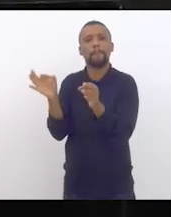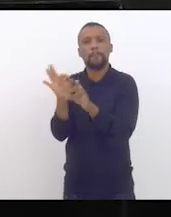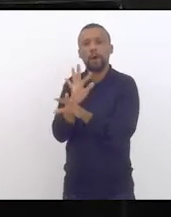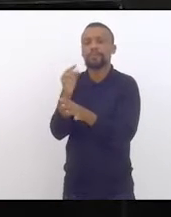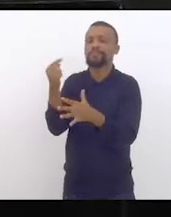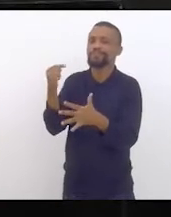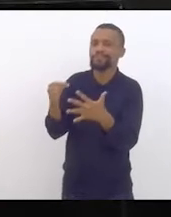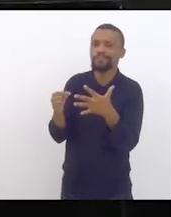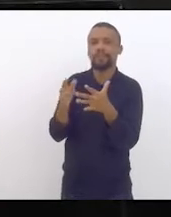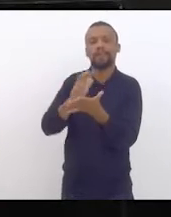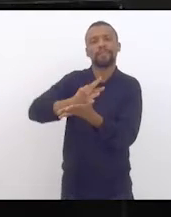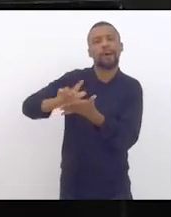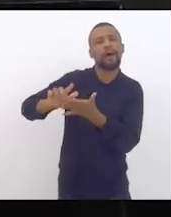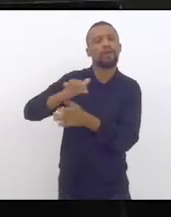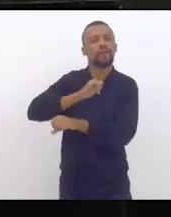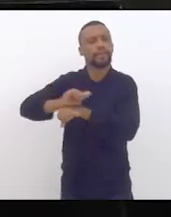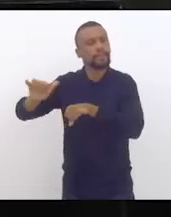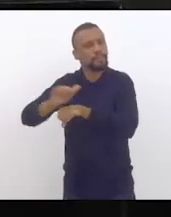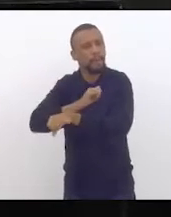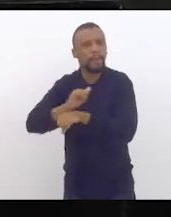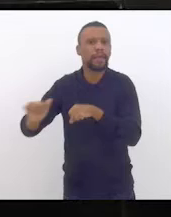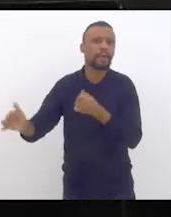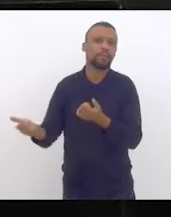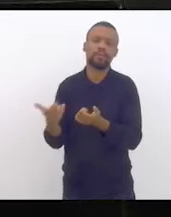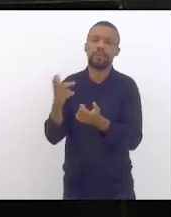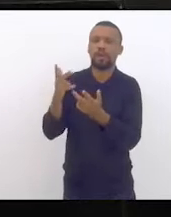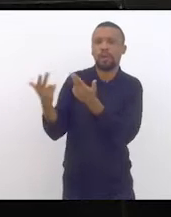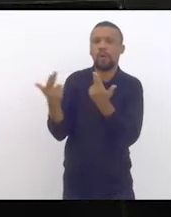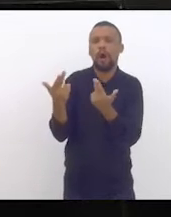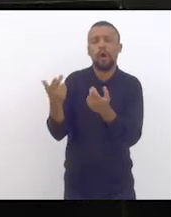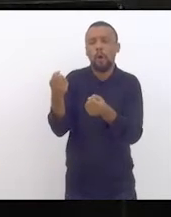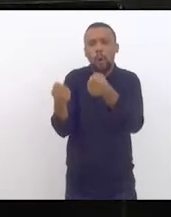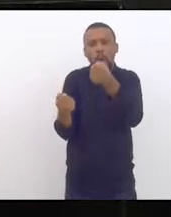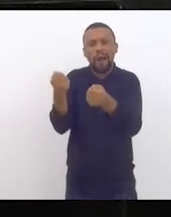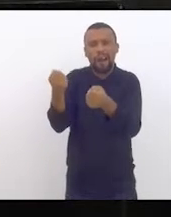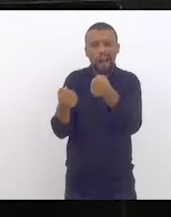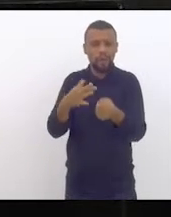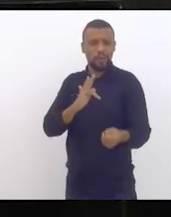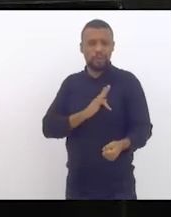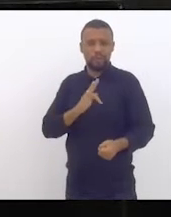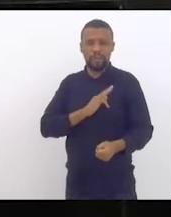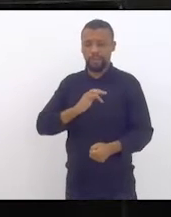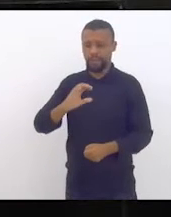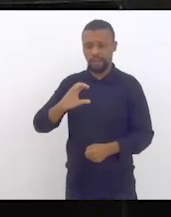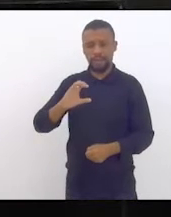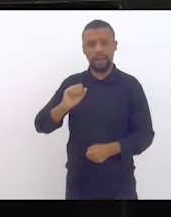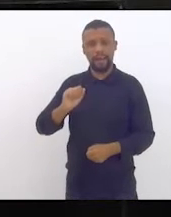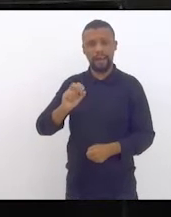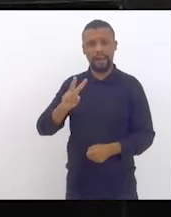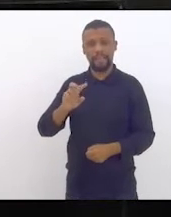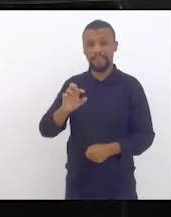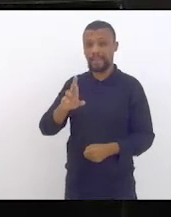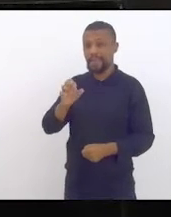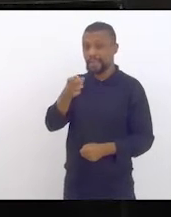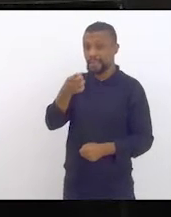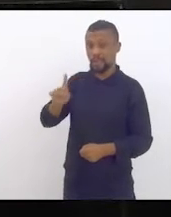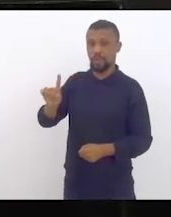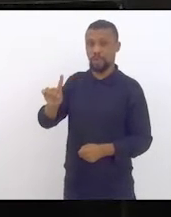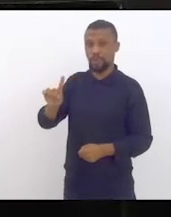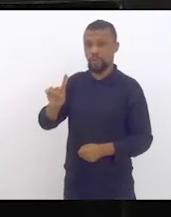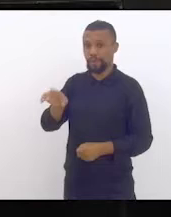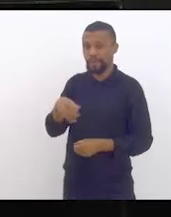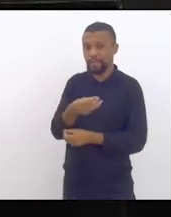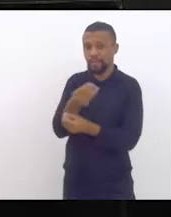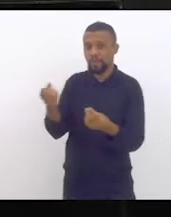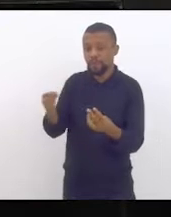não é dentre eles diversos equipamentos como um blindado e instalou na cidade três unidades